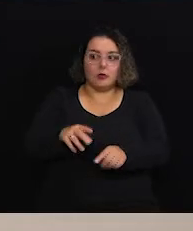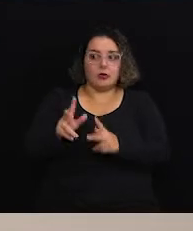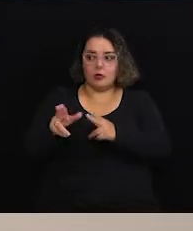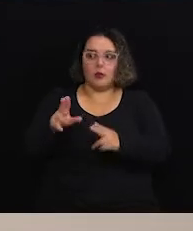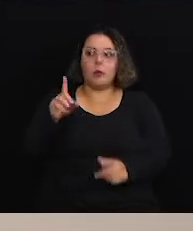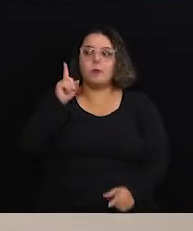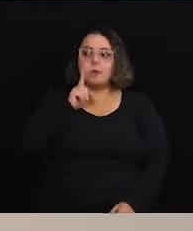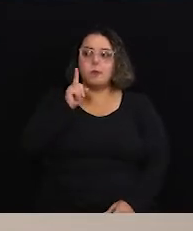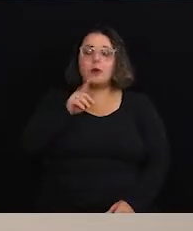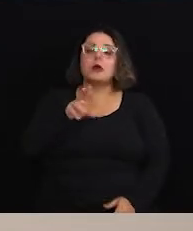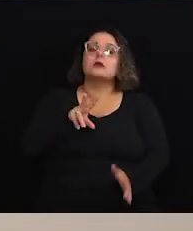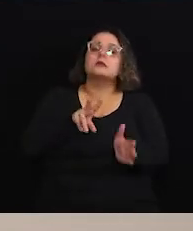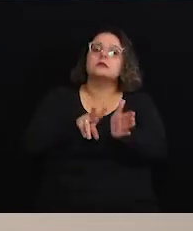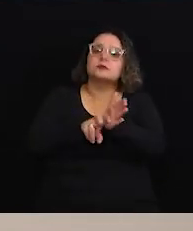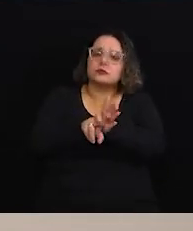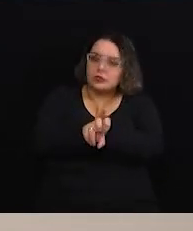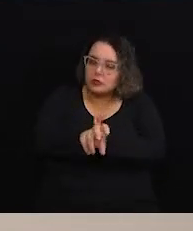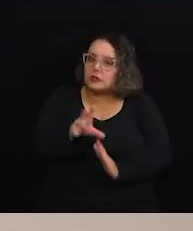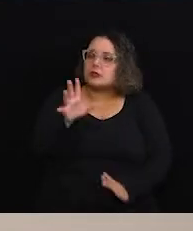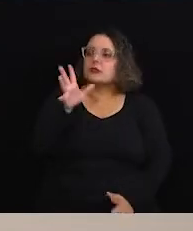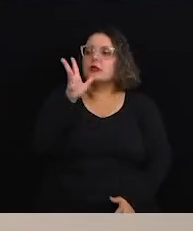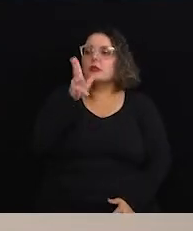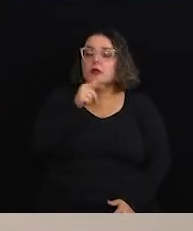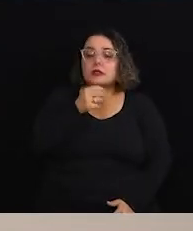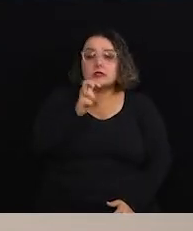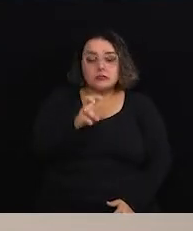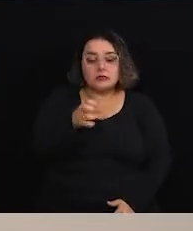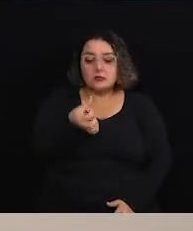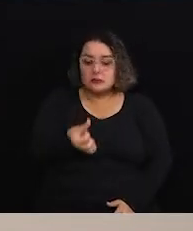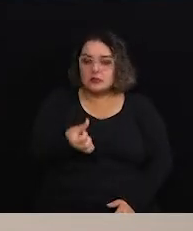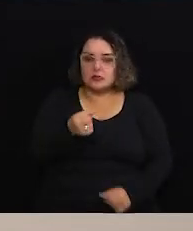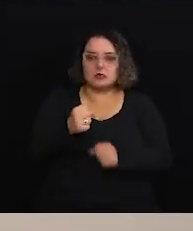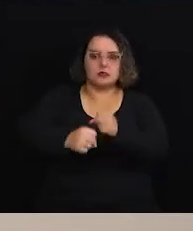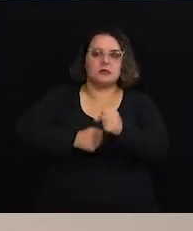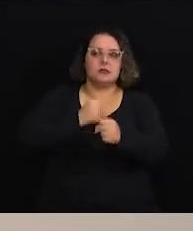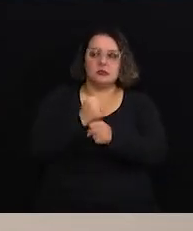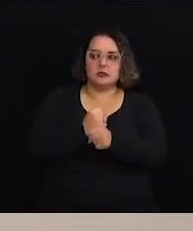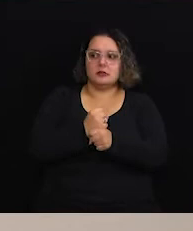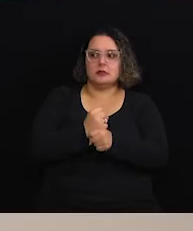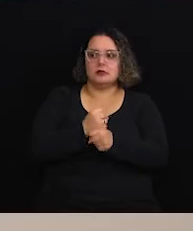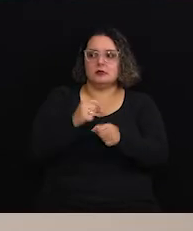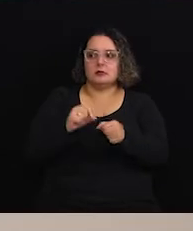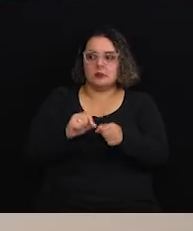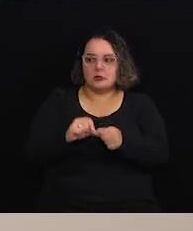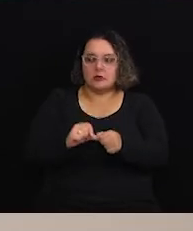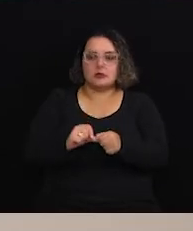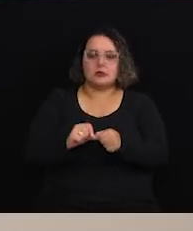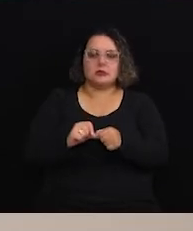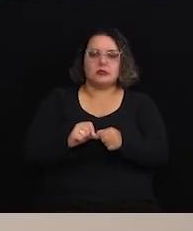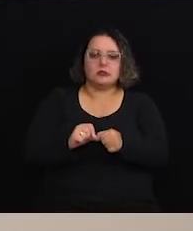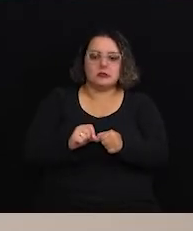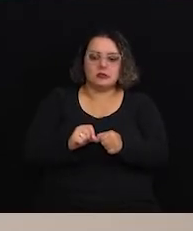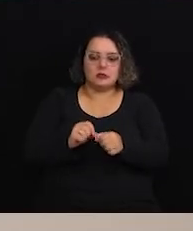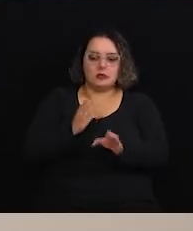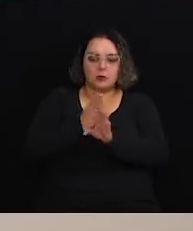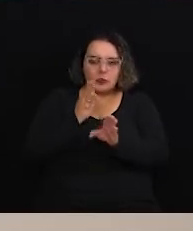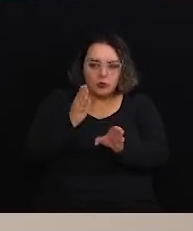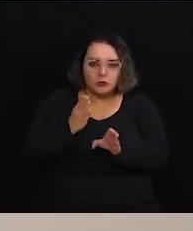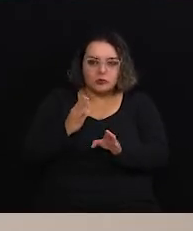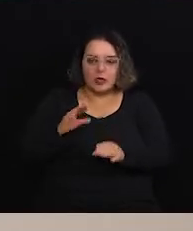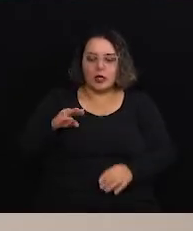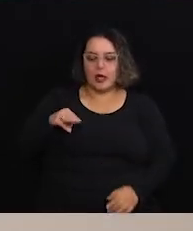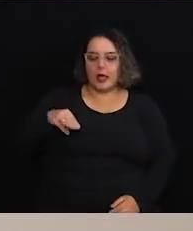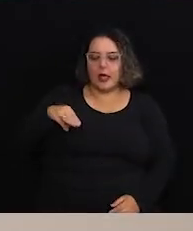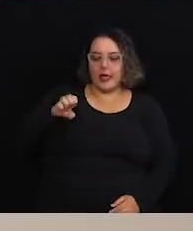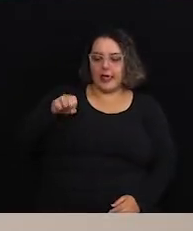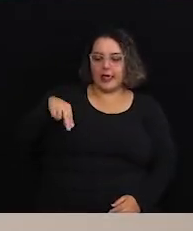que às vezes o diagnóstico demora, às vezes, 5, 6 anos para você fazer o diagnóstico de endometriose por essa questão, né? De ter um sintoma,